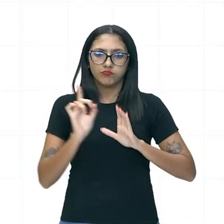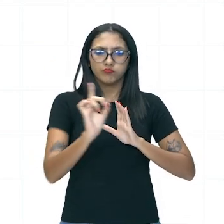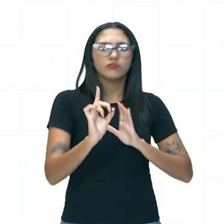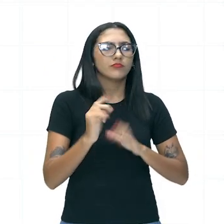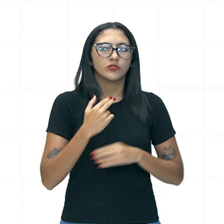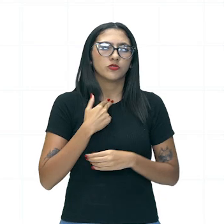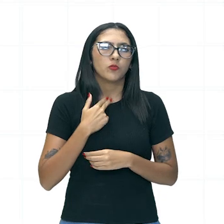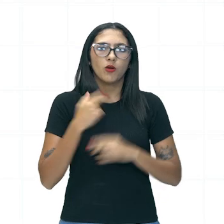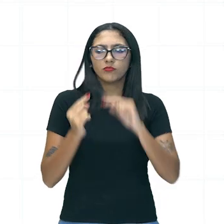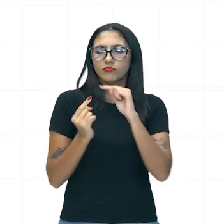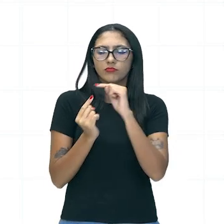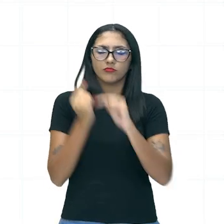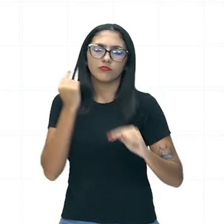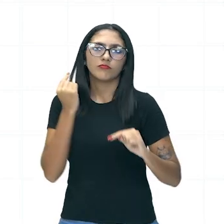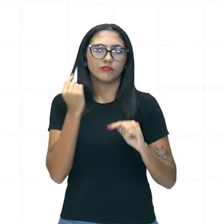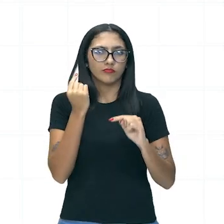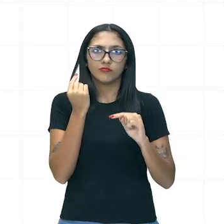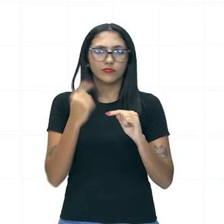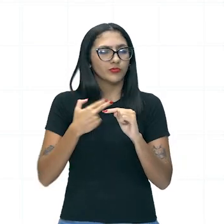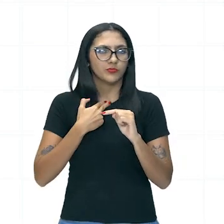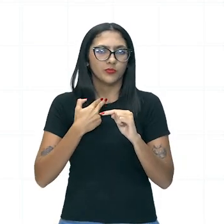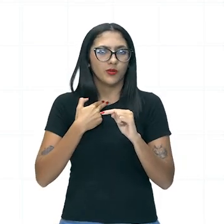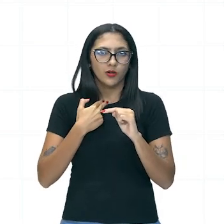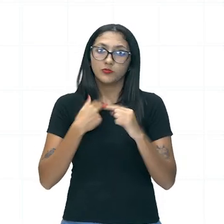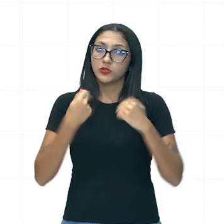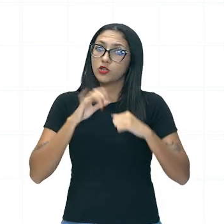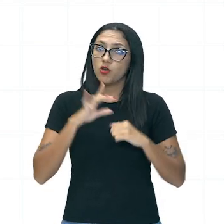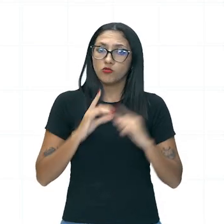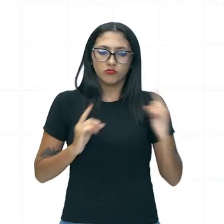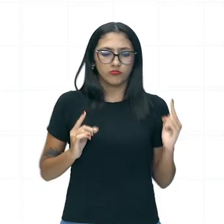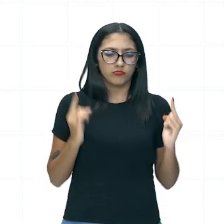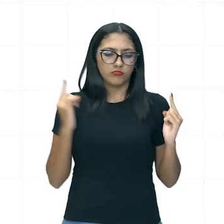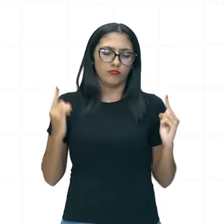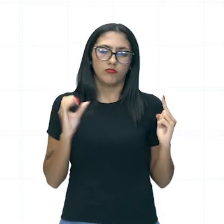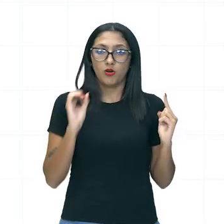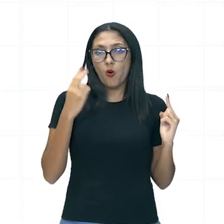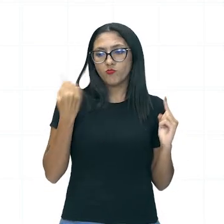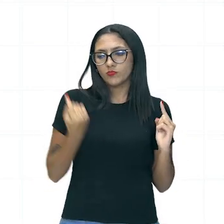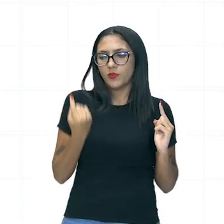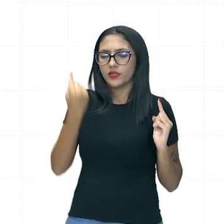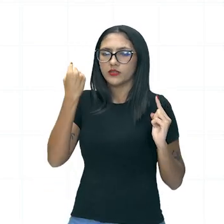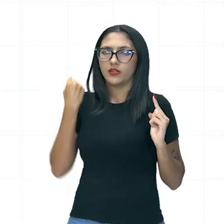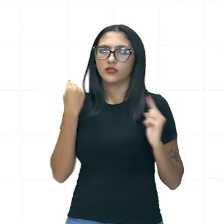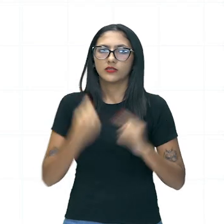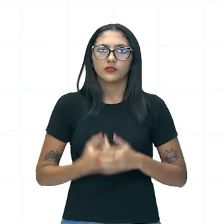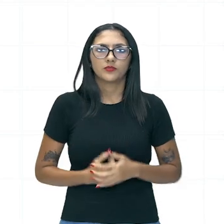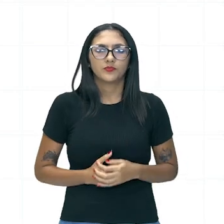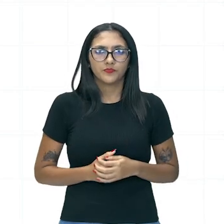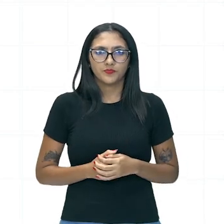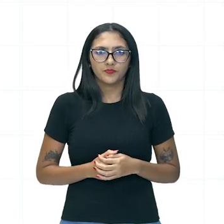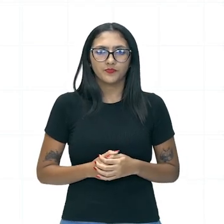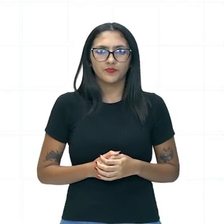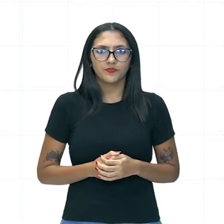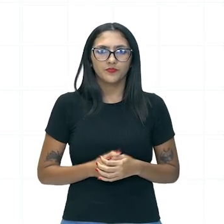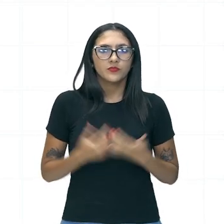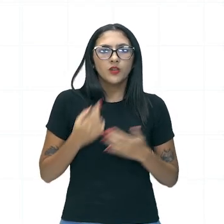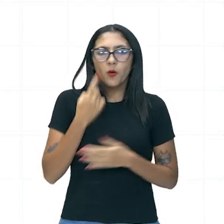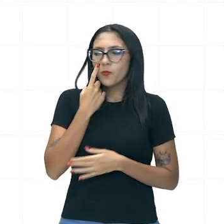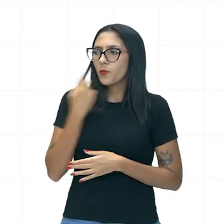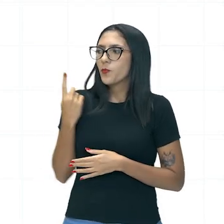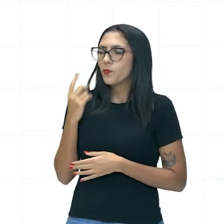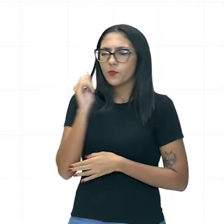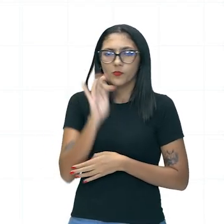cometendo uma infração no jogo, não é permitido, ok? Então, observe aí nessa figura